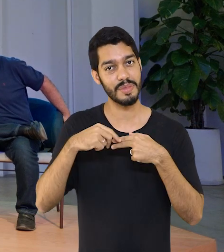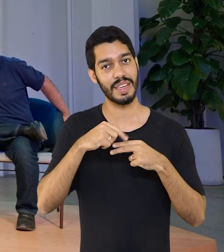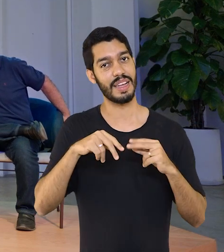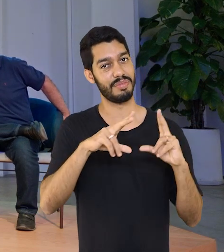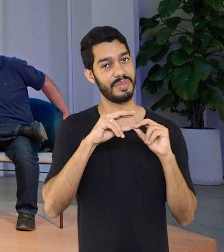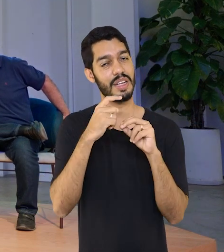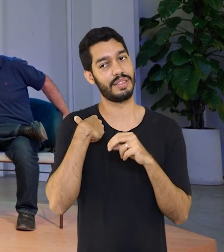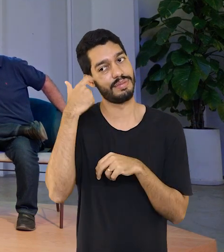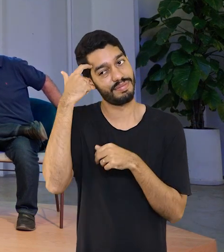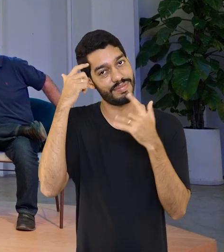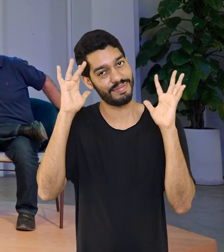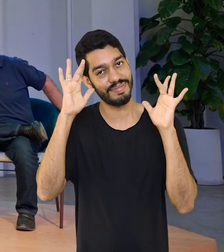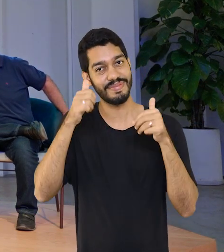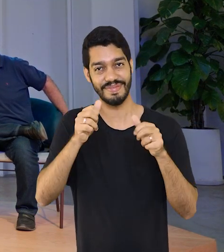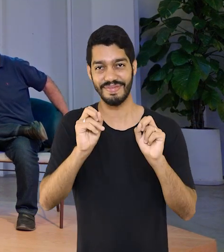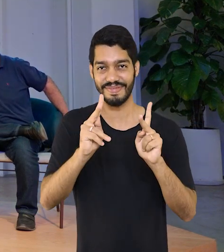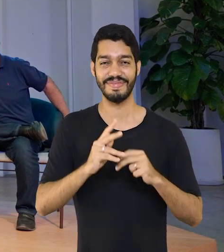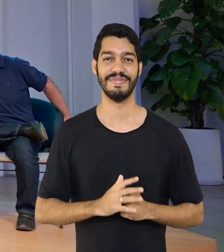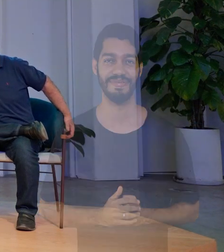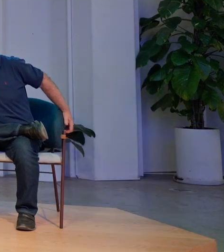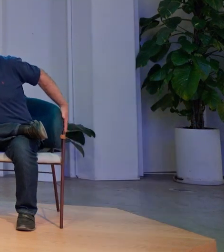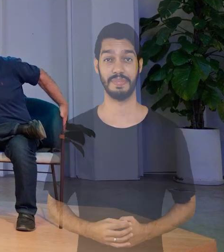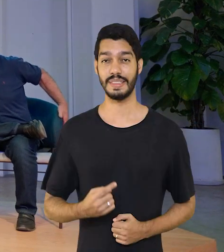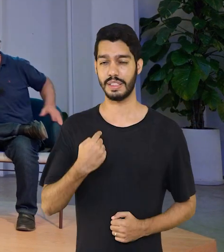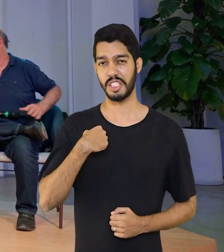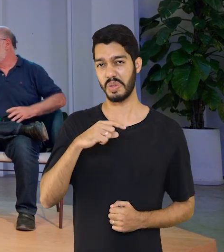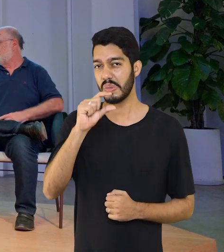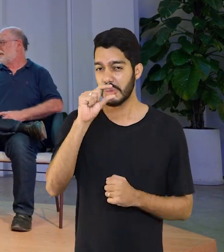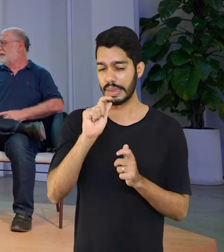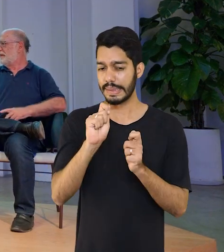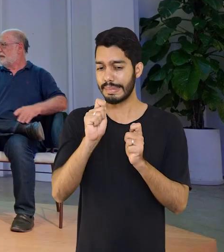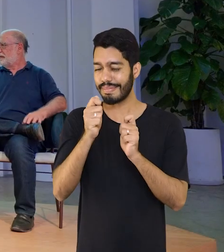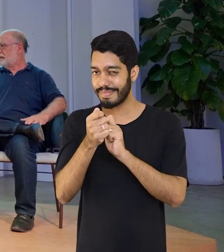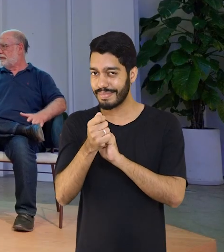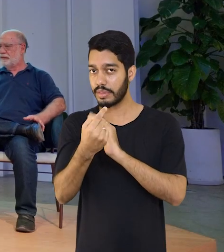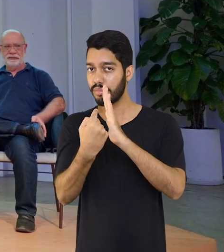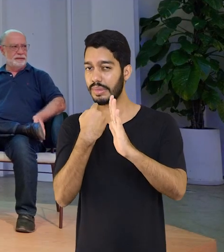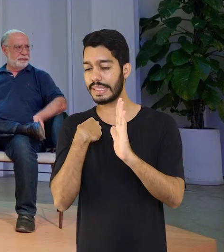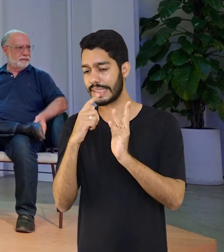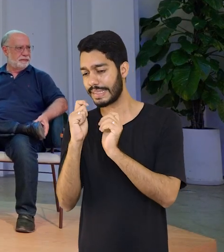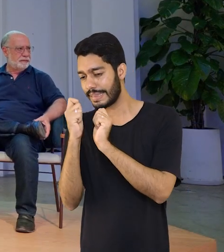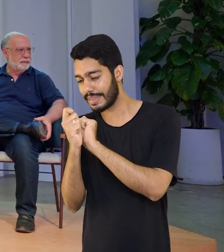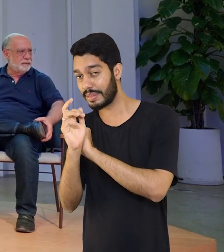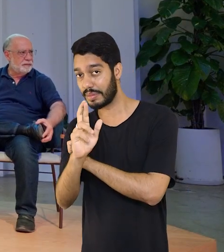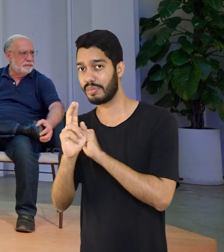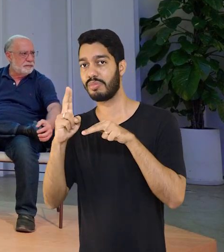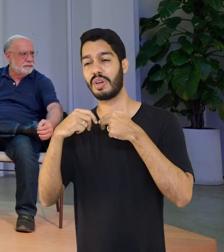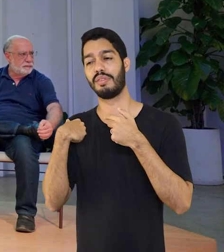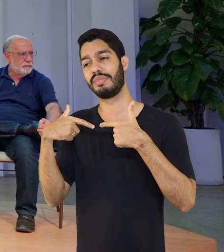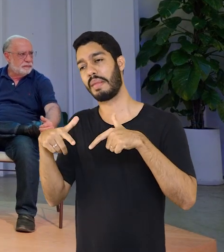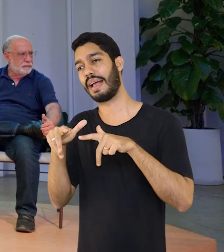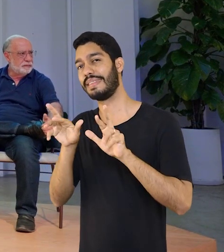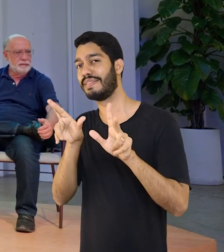pergunta é polêmica, aí dá tempo de eu pensar para responder. Eu vou tangenciar muito a pergunta dele, né? Porque eu acho que foge um pouco